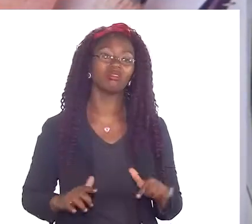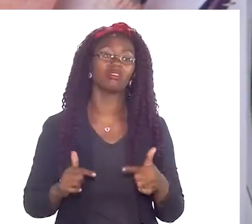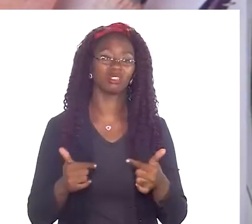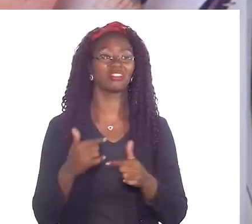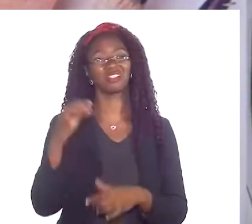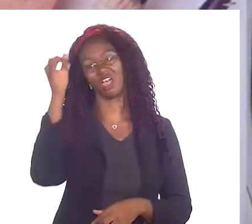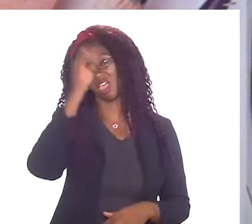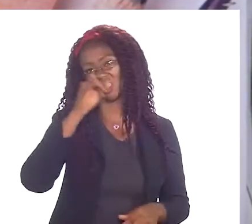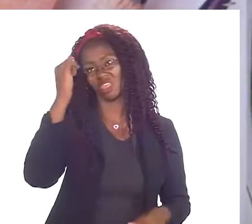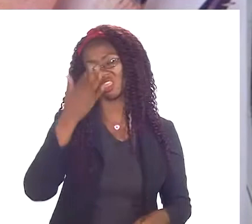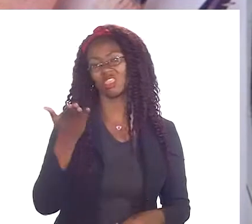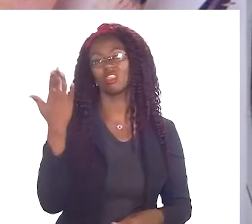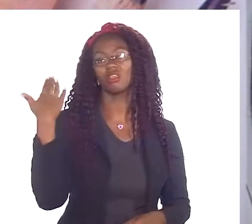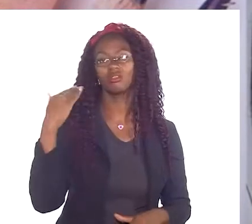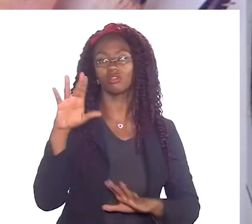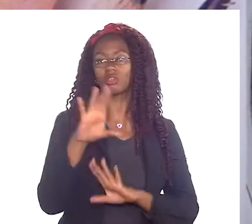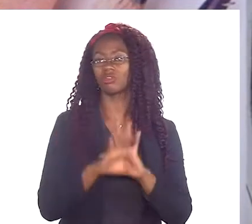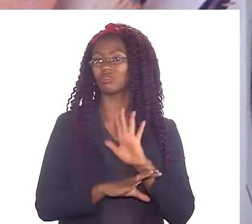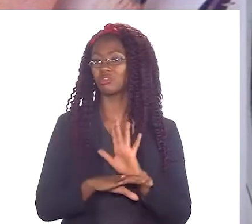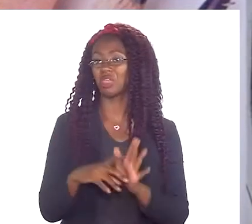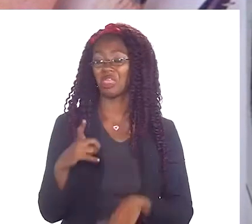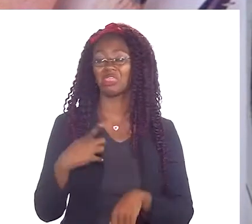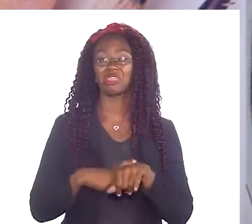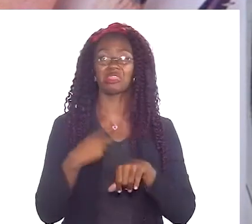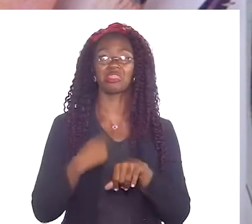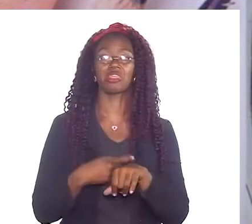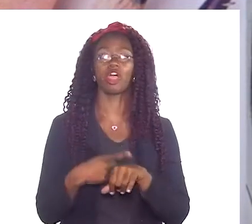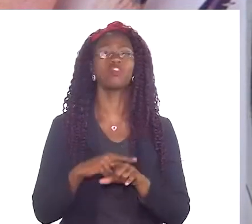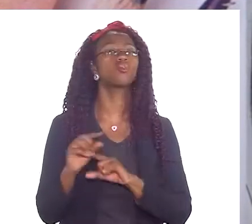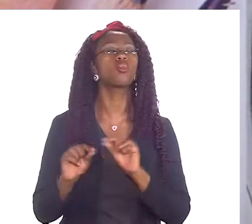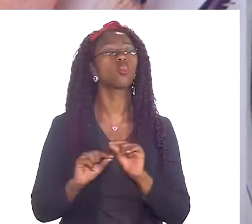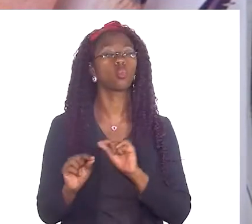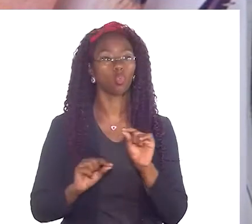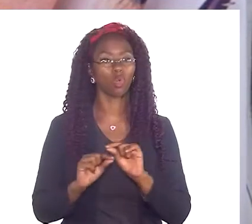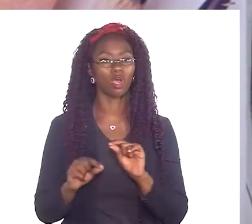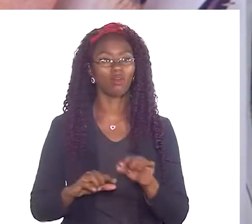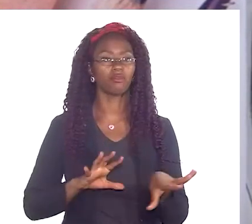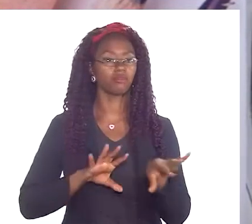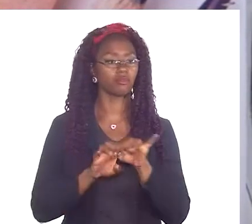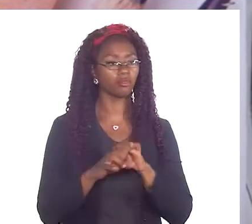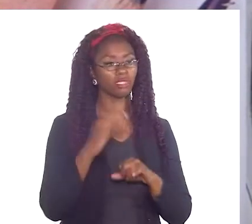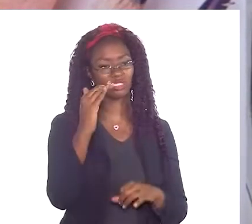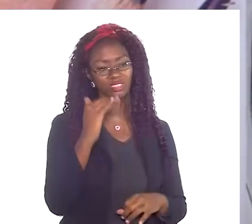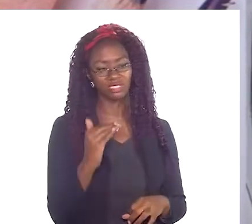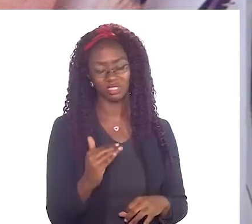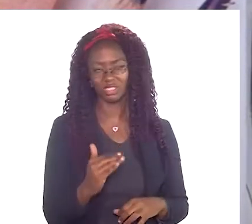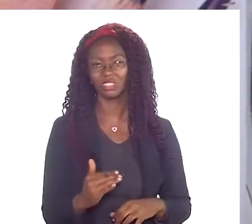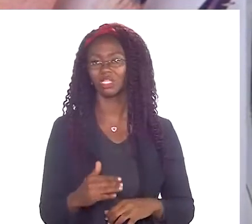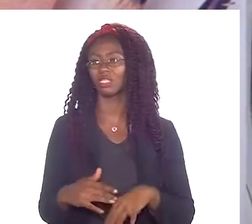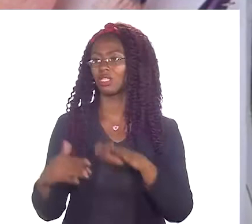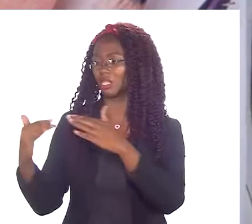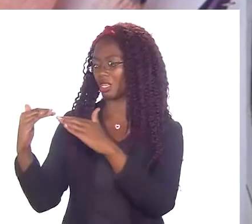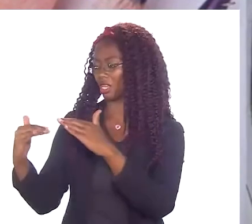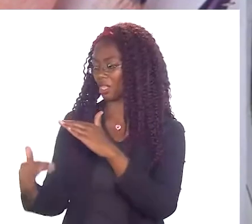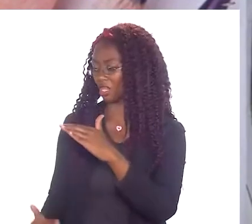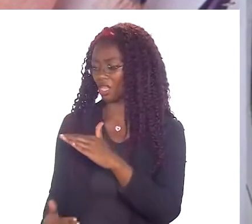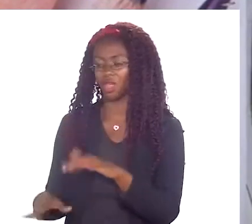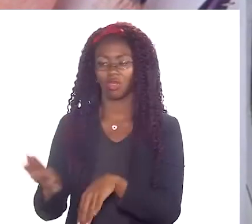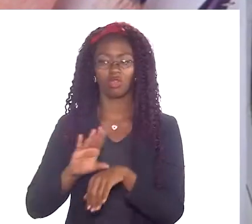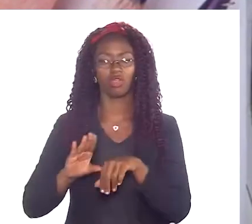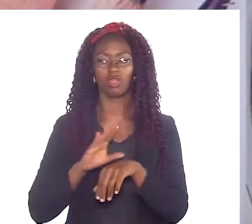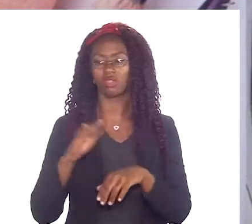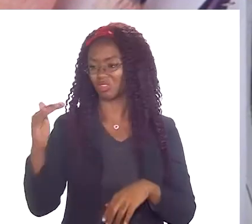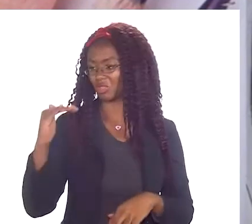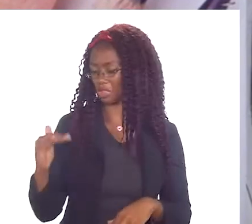hábito antigo. Aquele currículo duro, né? No sentido de formação, pá. Não sei o quê,